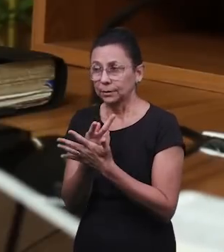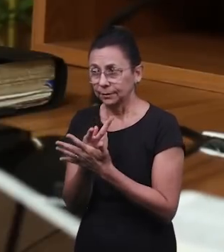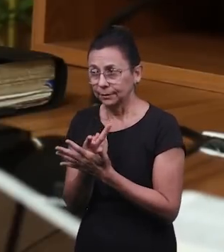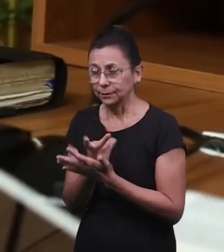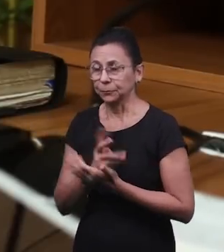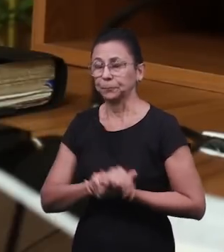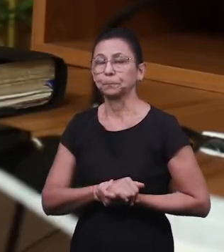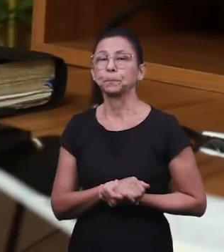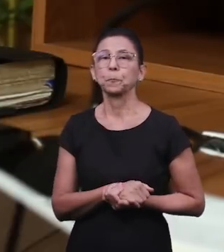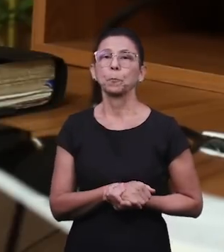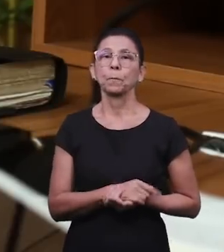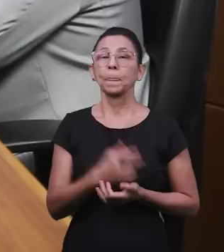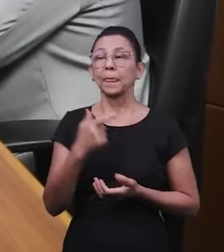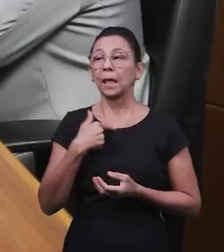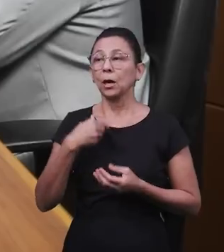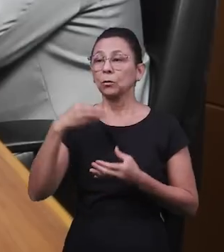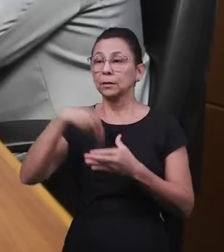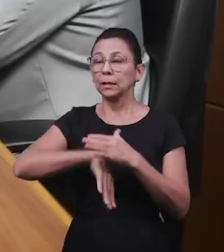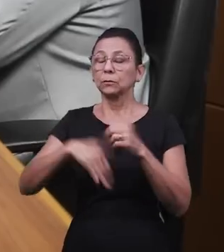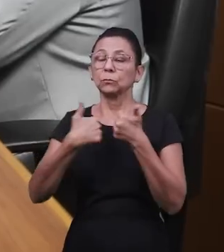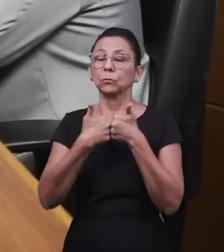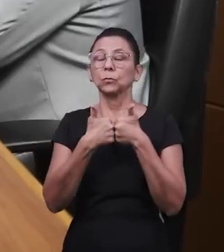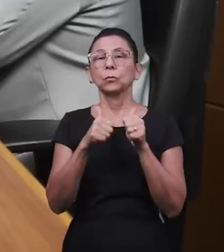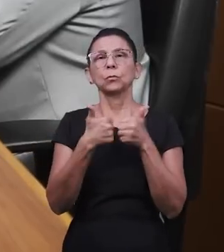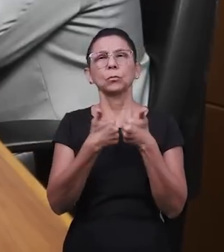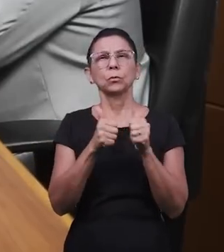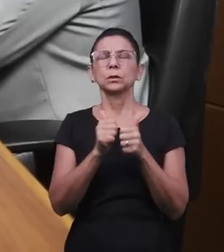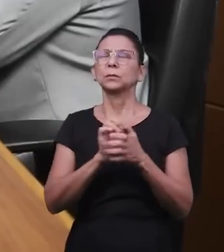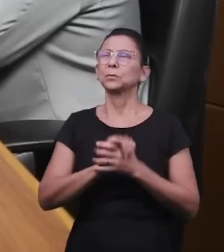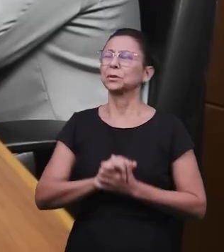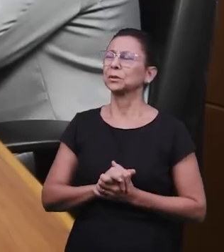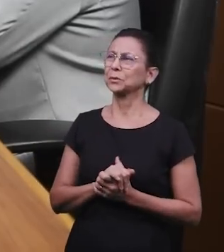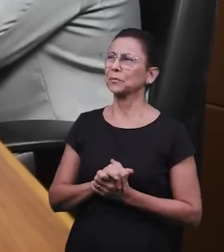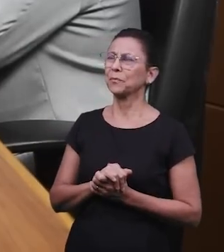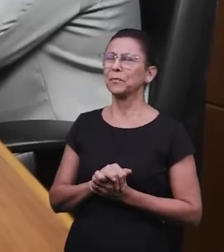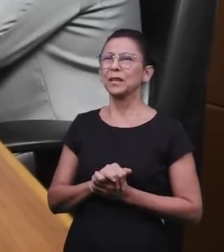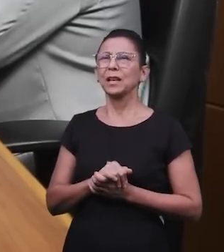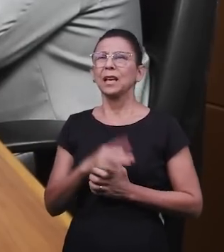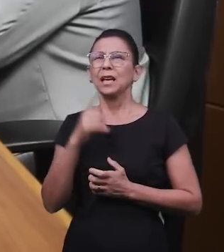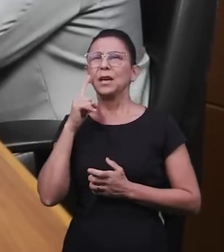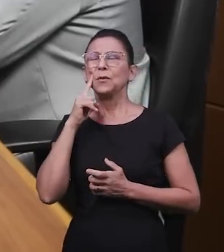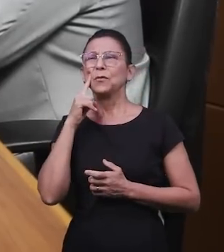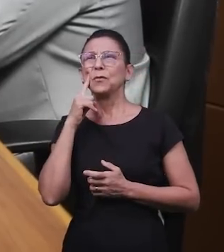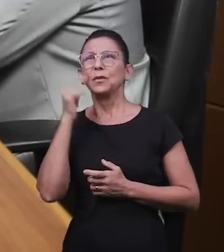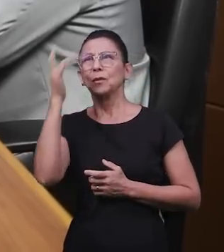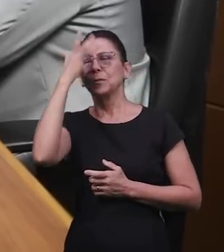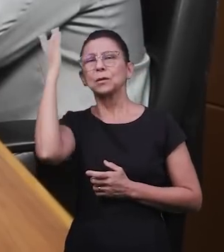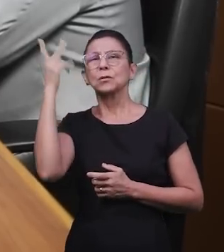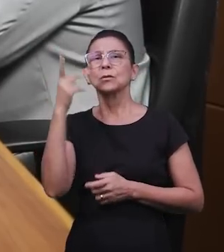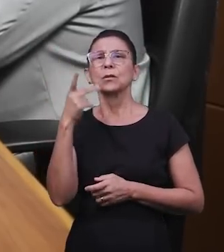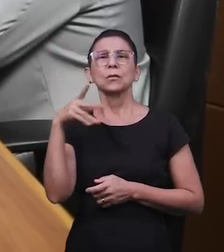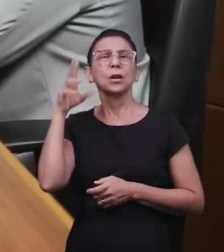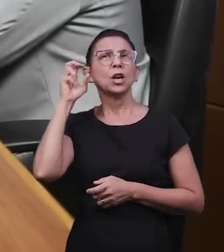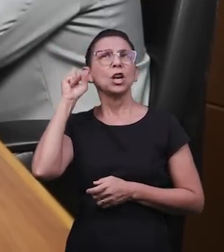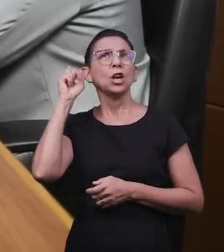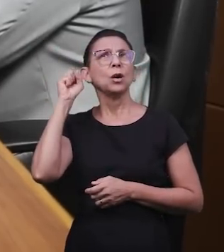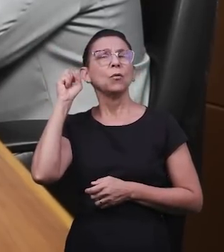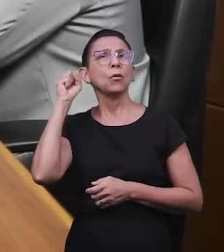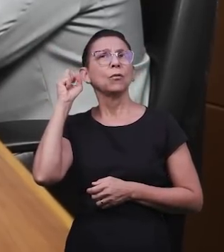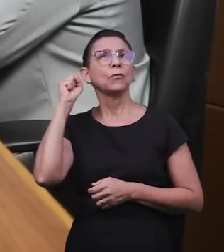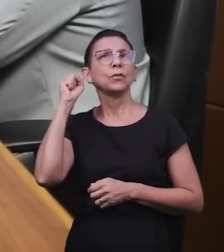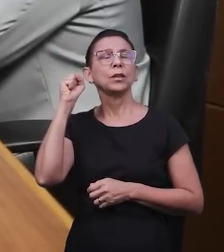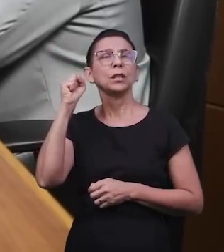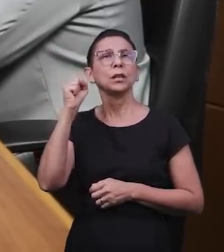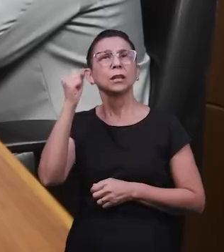Eu estava dentro do ônibus, ouvi assim alguém falando. Você ouviu o quê? Ouvi uma voz, uma voz, alguém falando